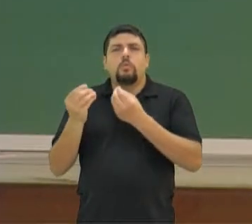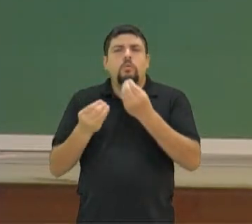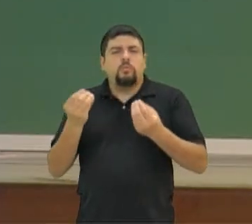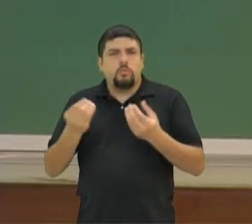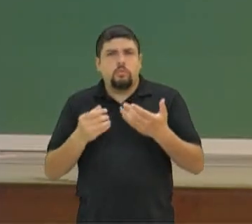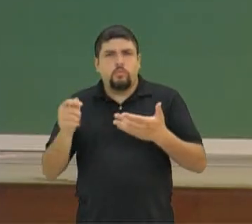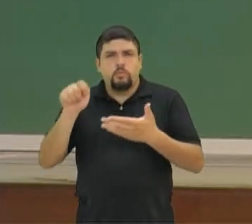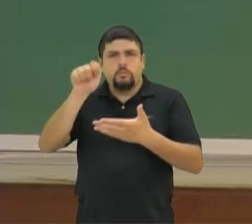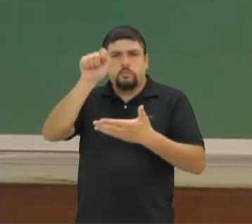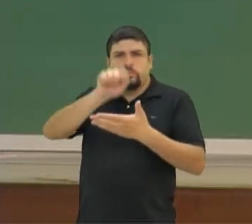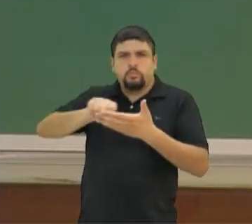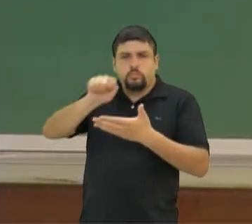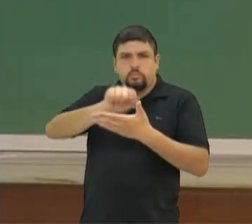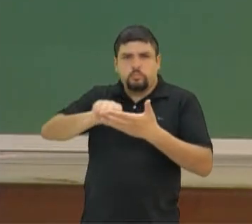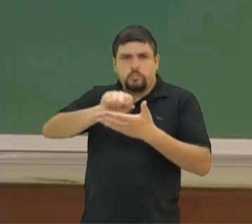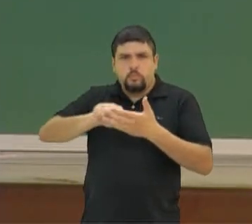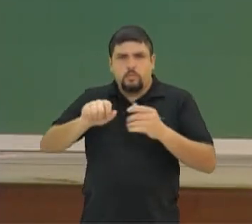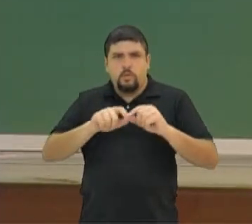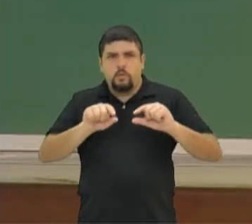forma